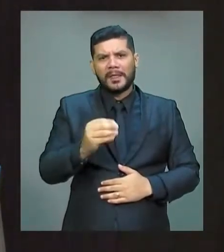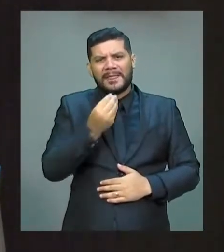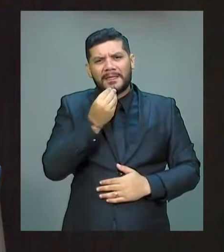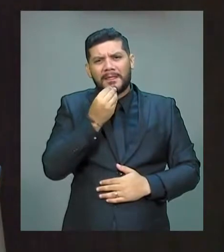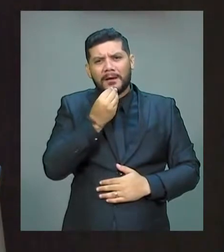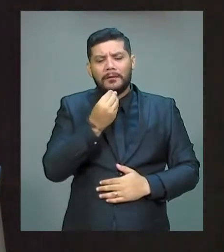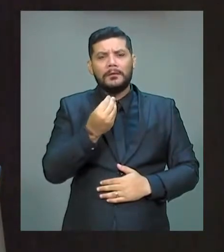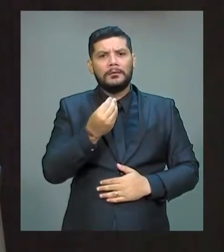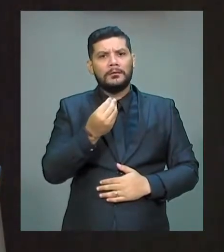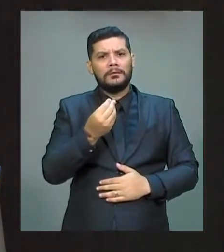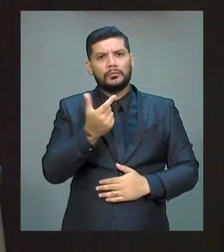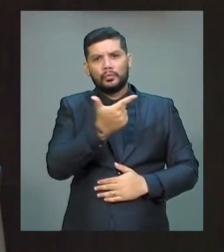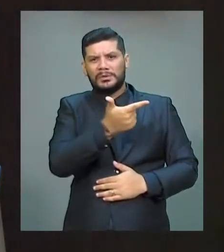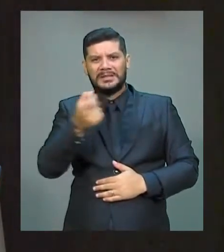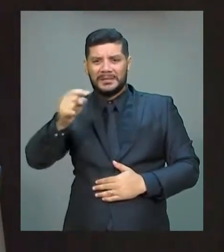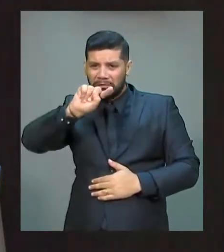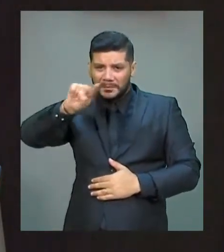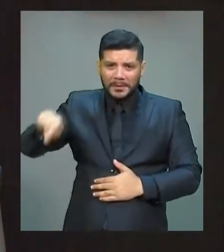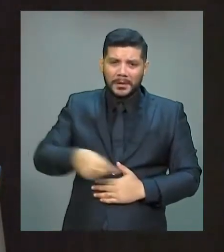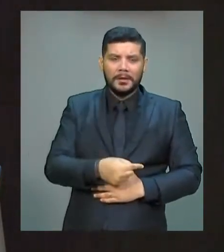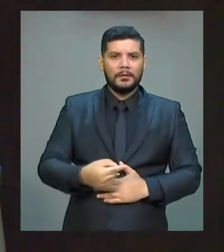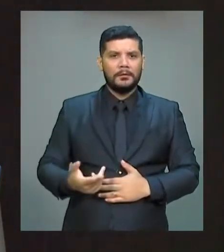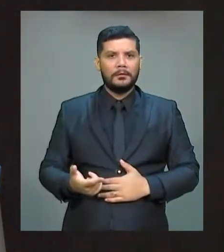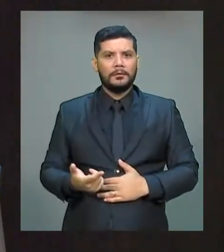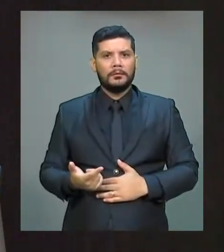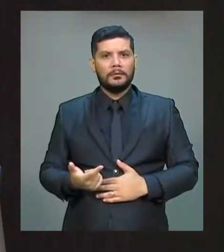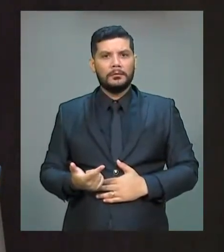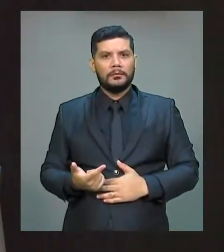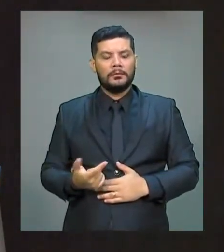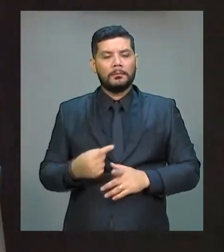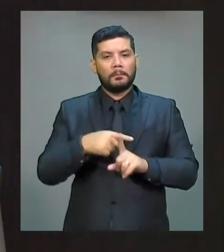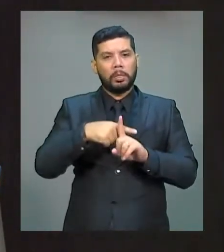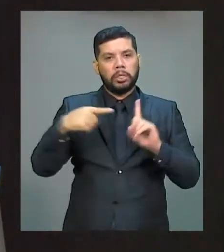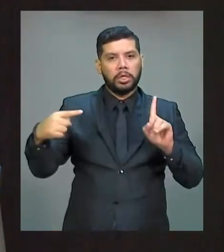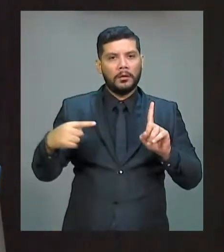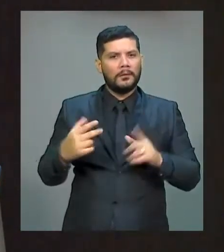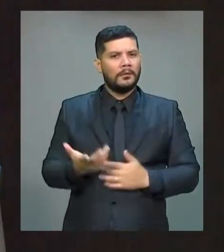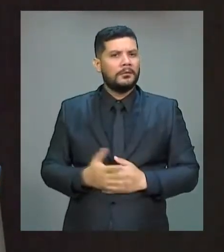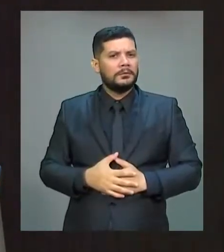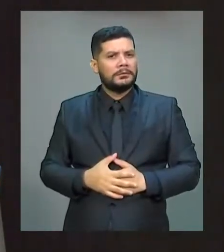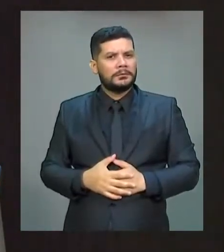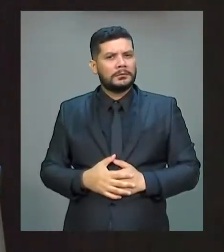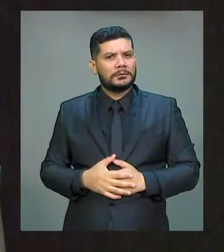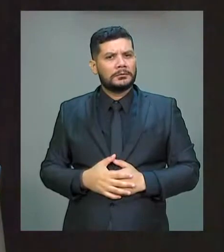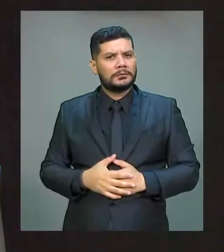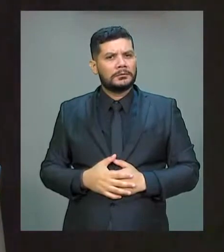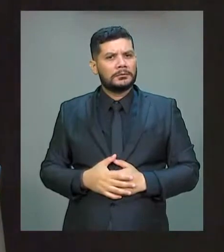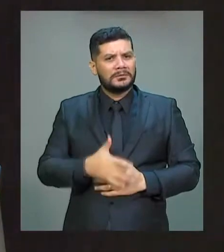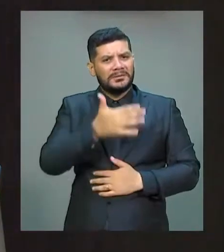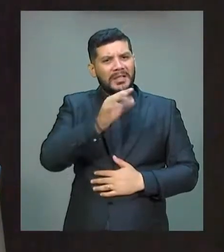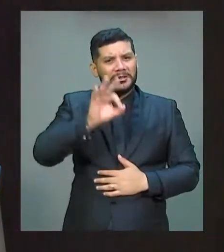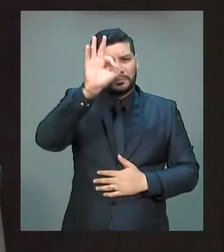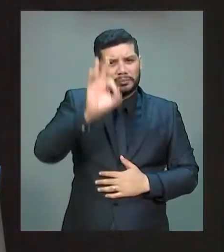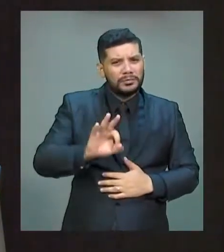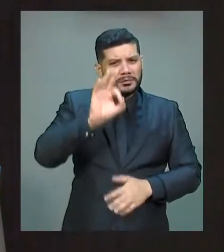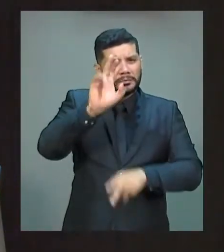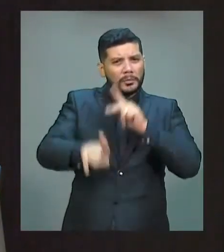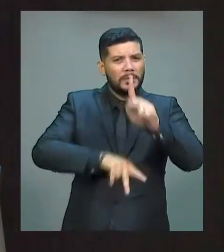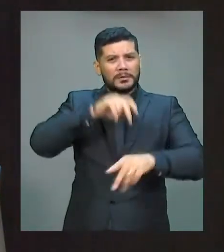comprou menos da metade disso, comprou vacina para exclusivamente 10% da população